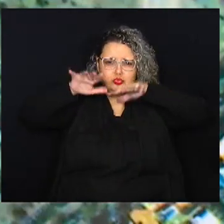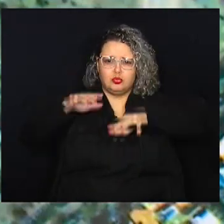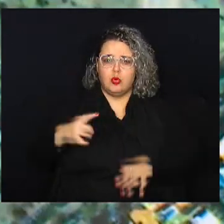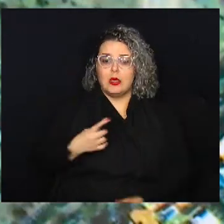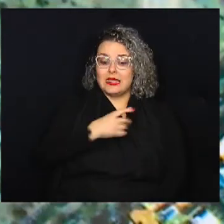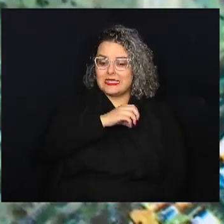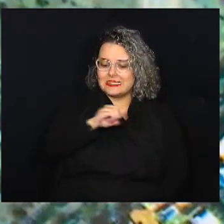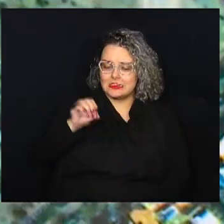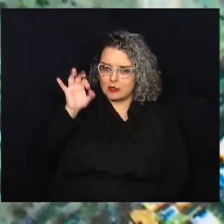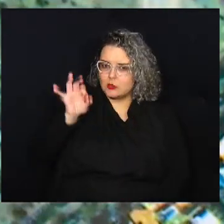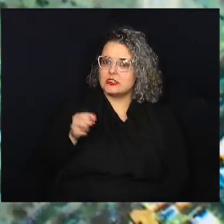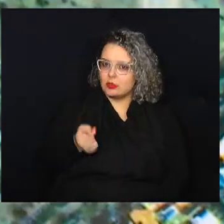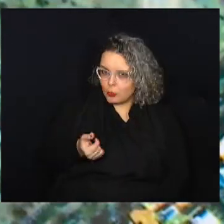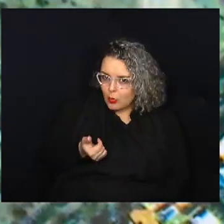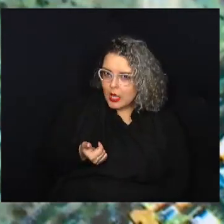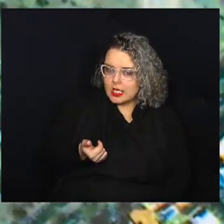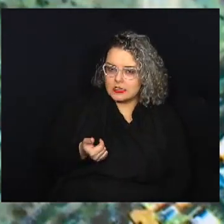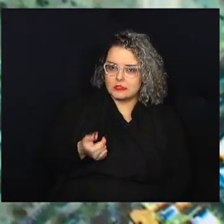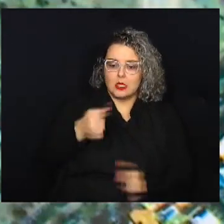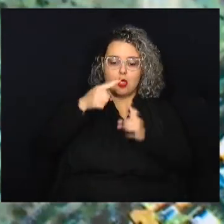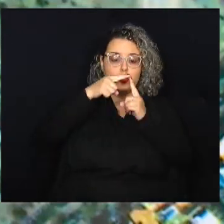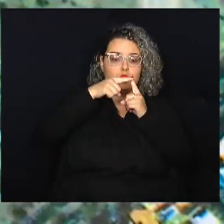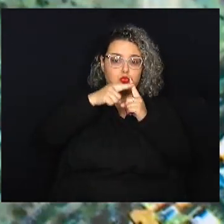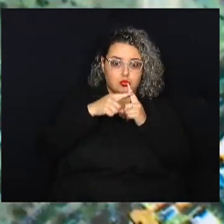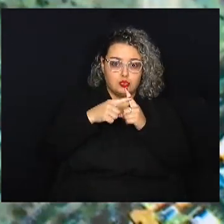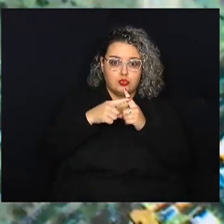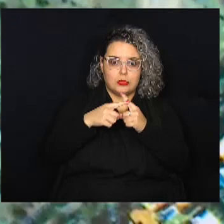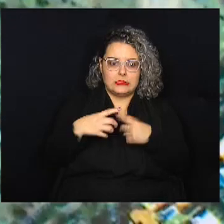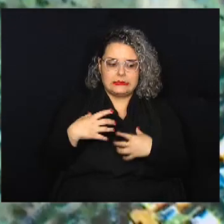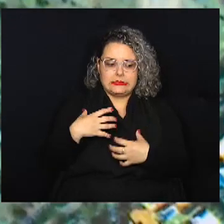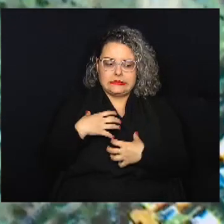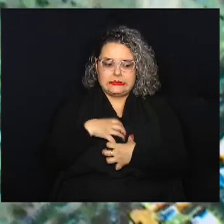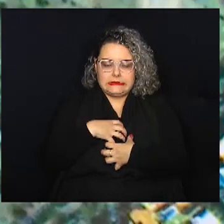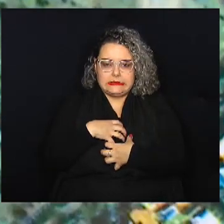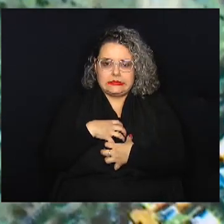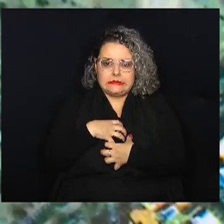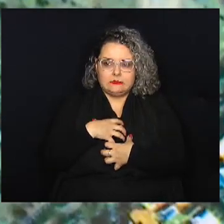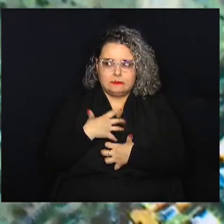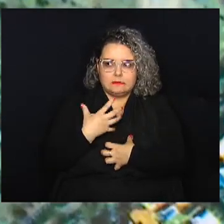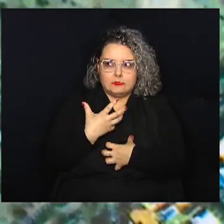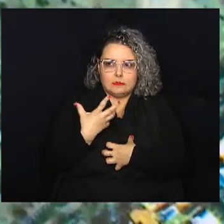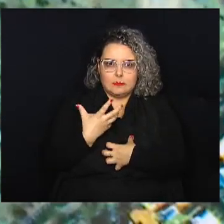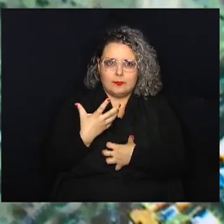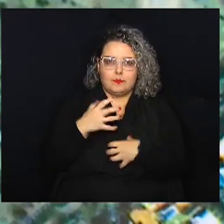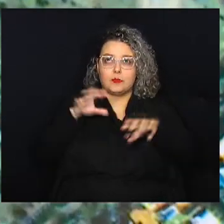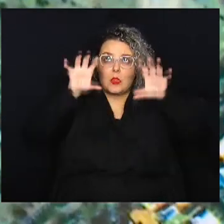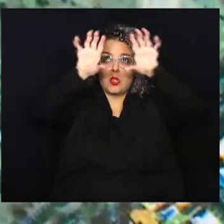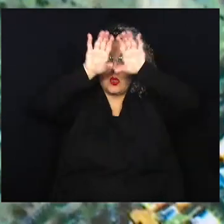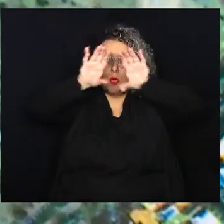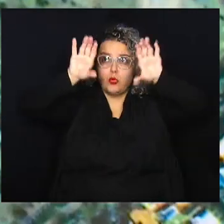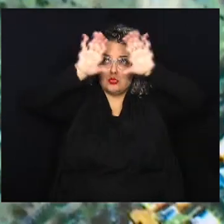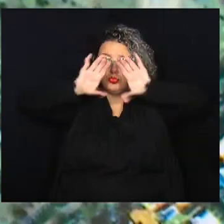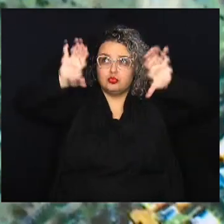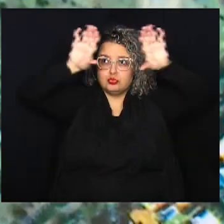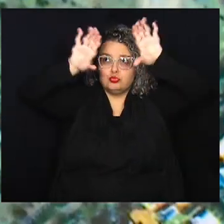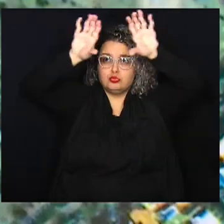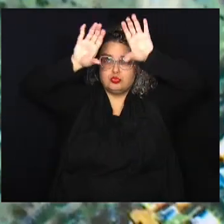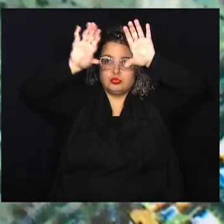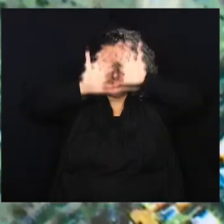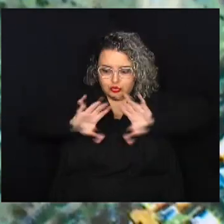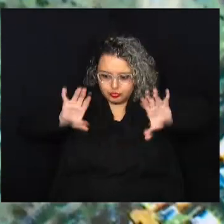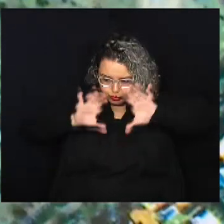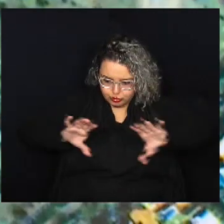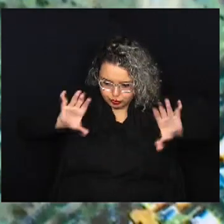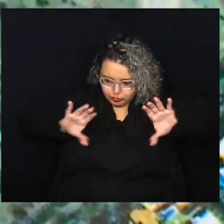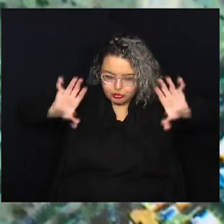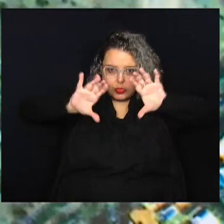100%, e o declínio das temperaturas fez com que a gente tivesse aquela condensação muito próxima. Então, exatamente, é como